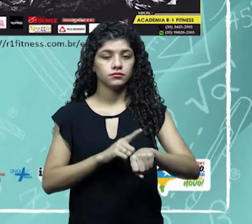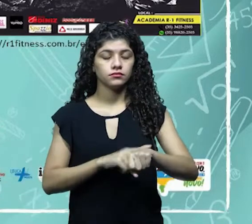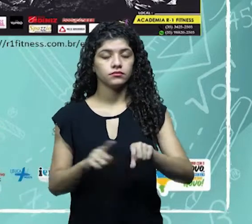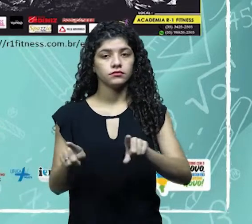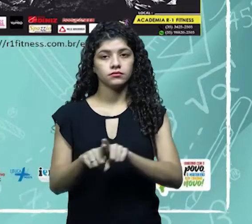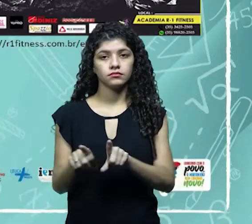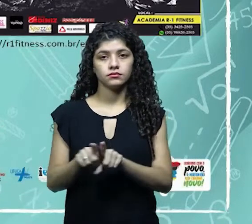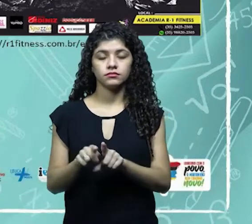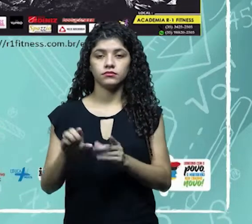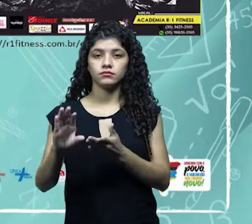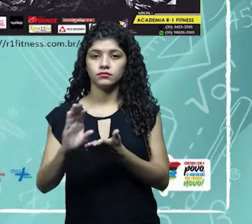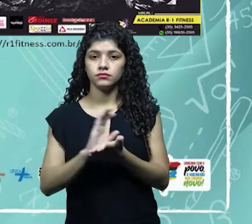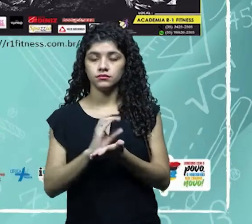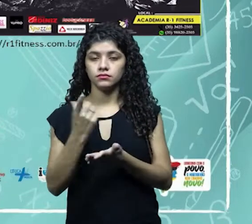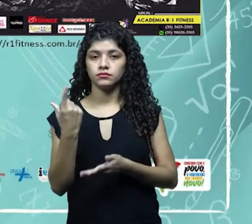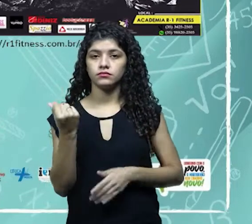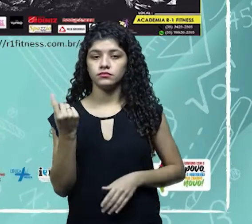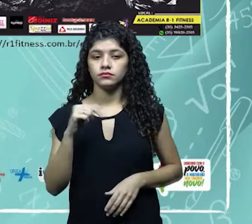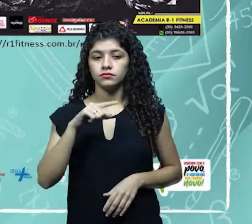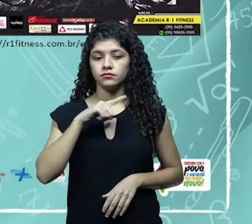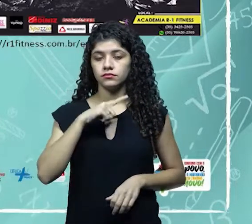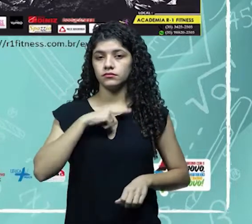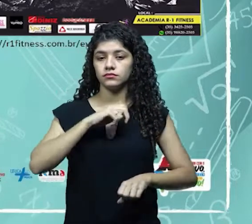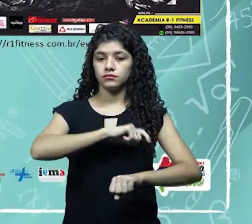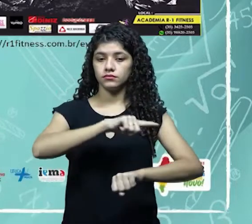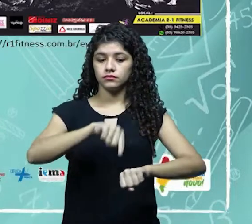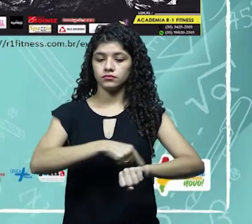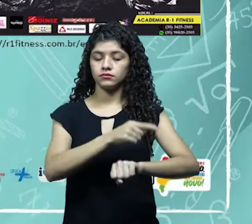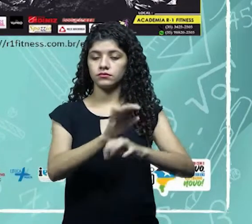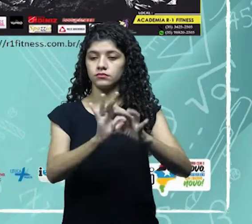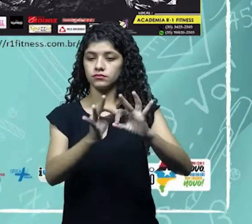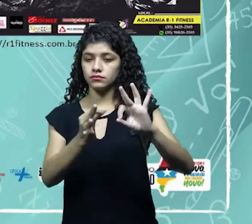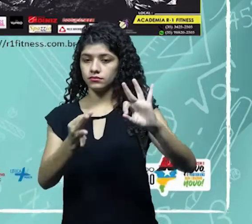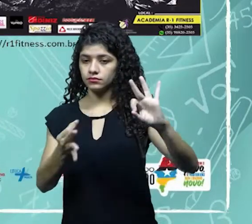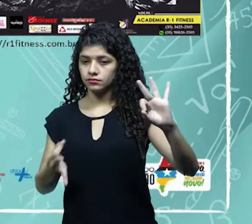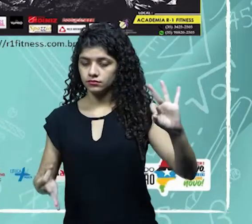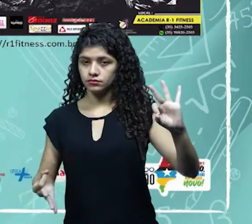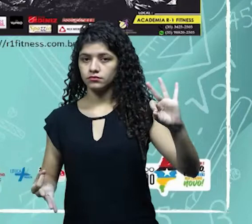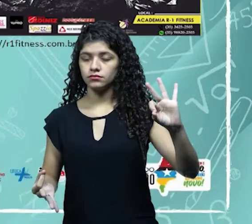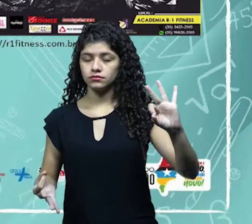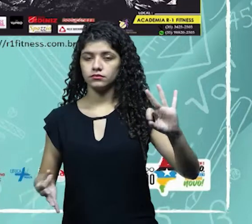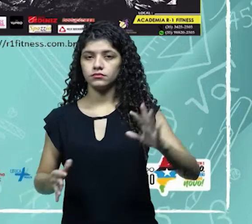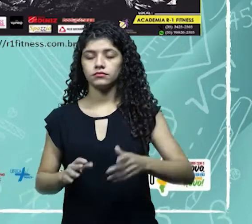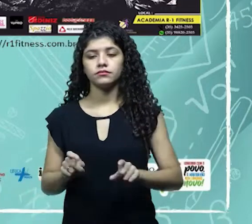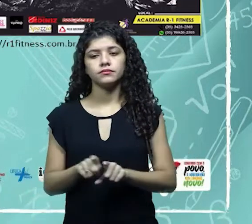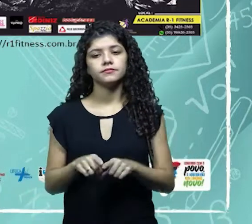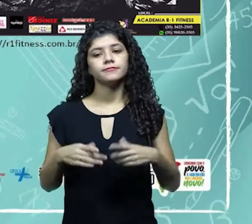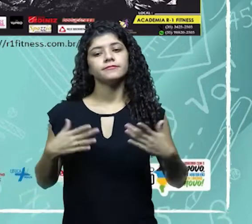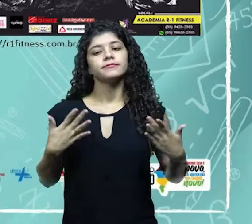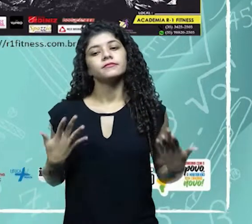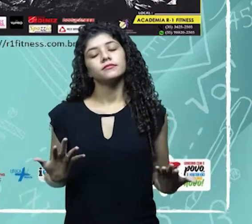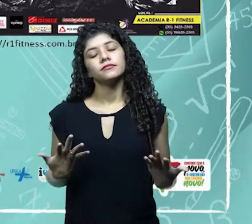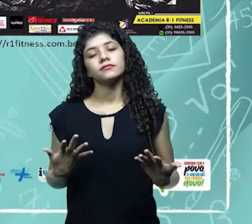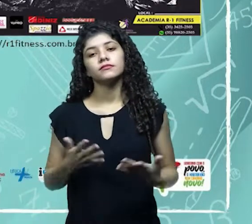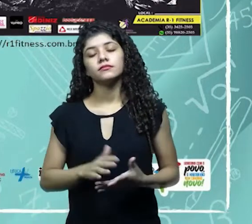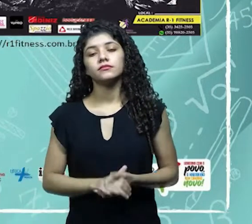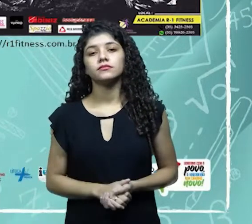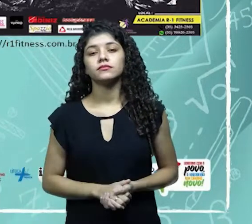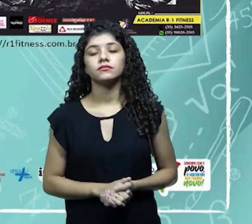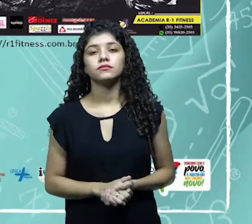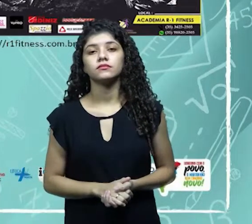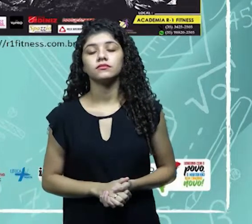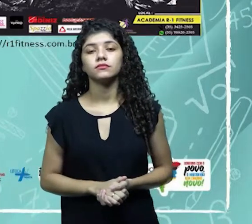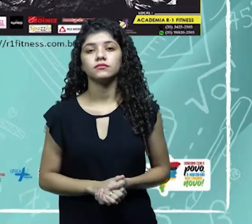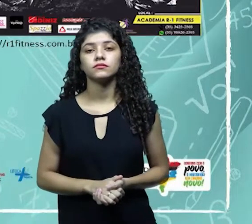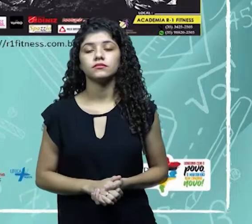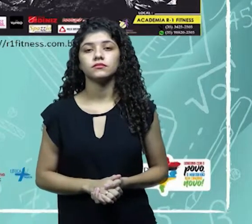ele é indicado quando há disponibilidade de tempo e recurso pois apresentam uma duração bem longa